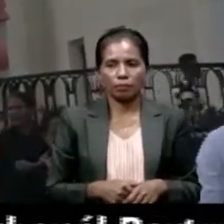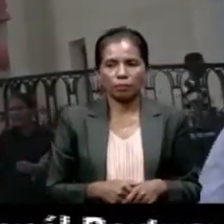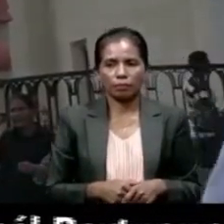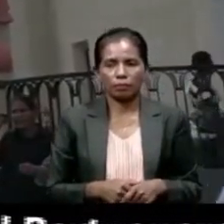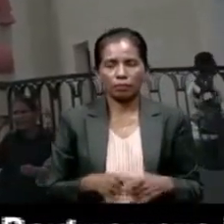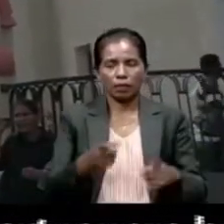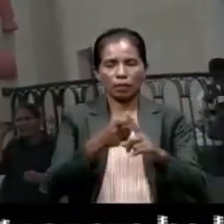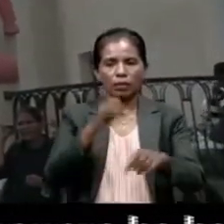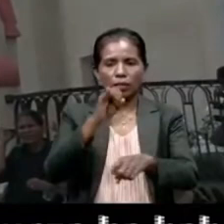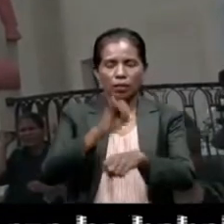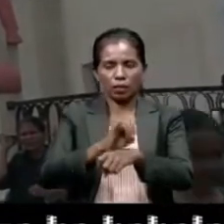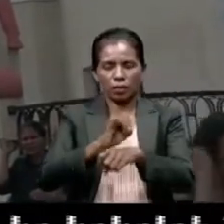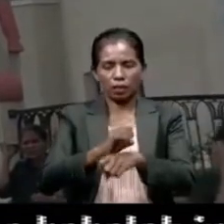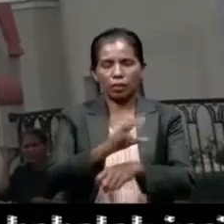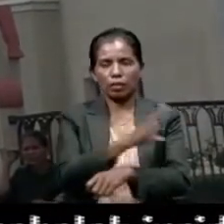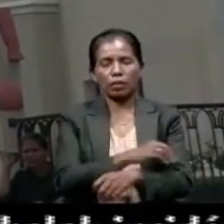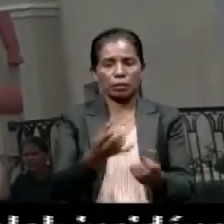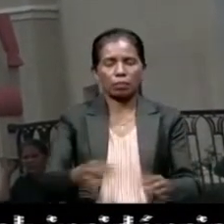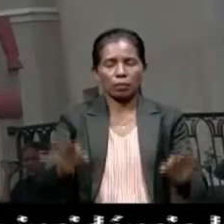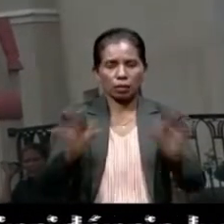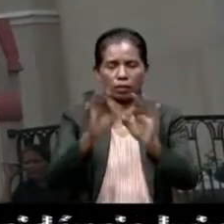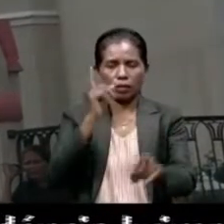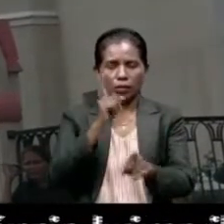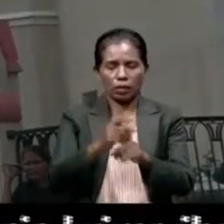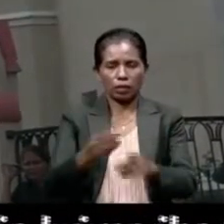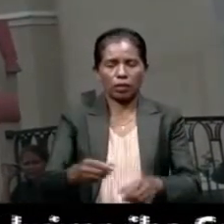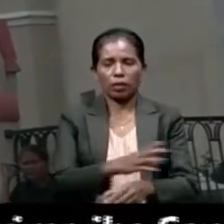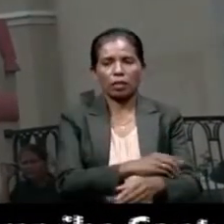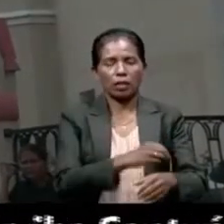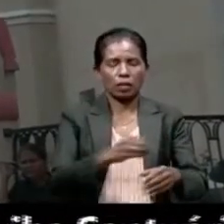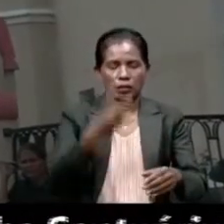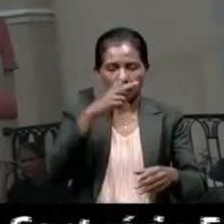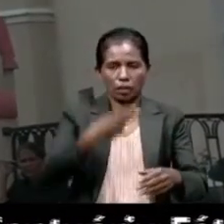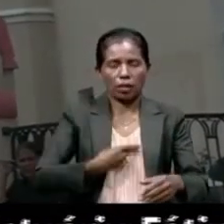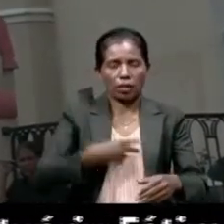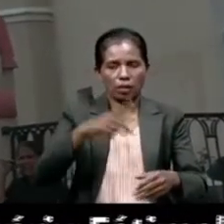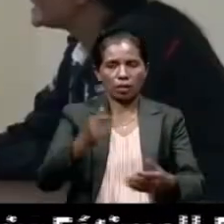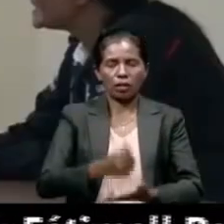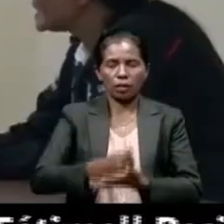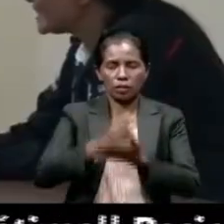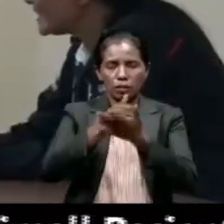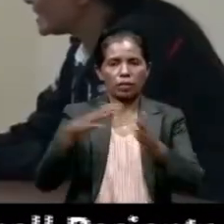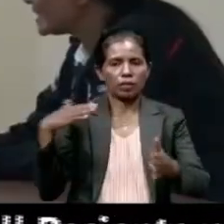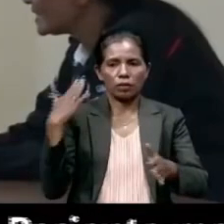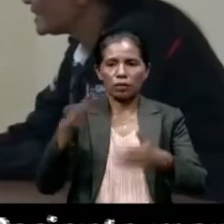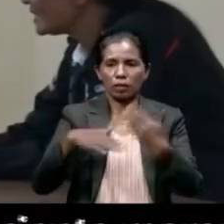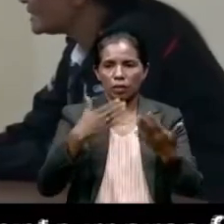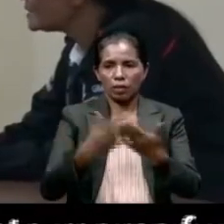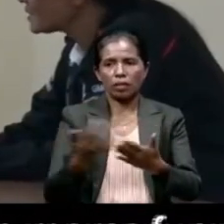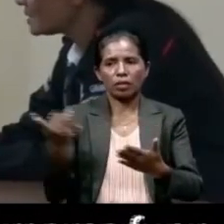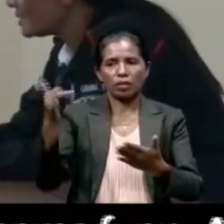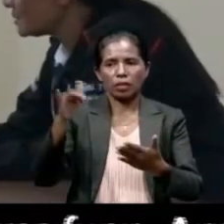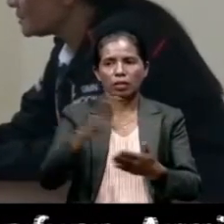Nunemos husi parte igreja e a papel importante tebes a tu forma característica no apoio moral ba fensai sira, no sira